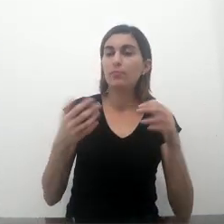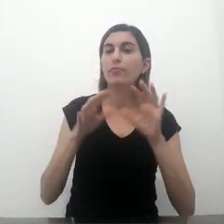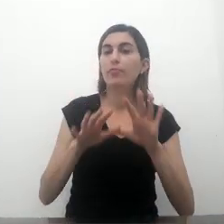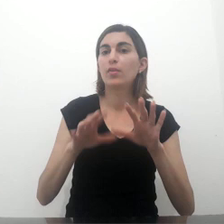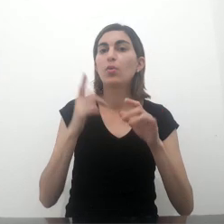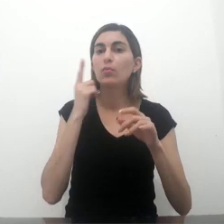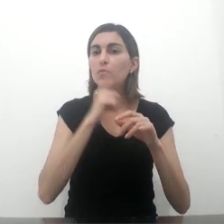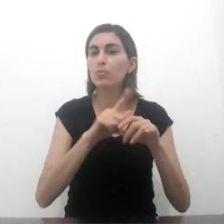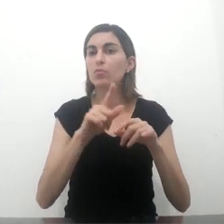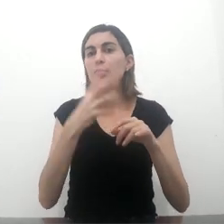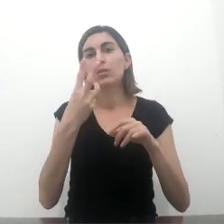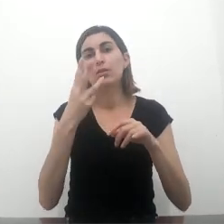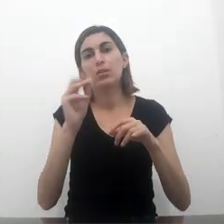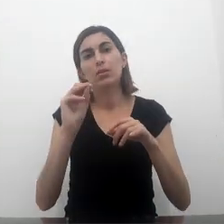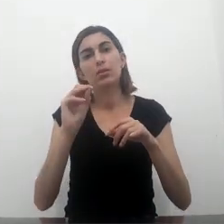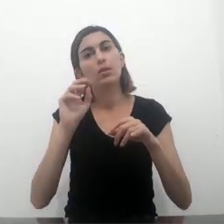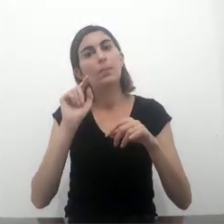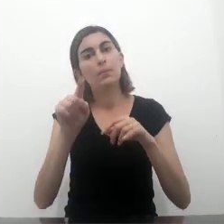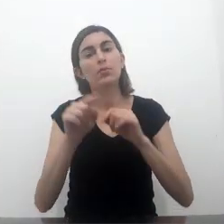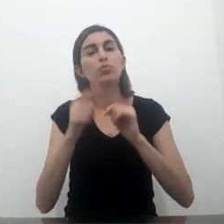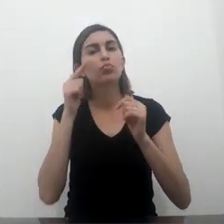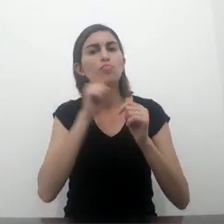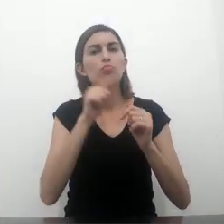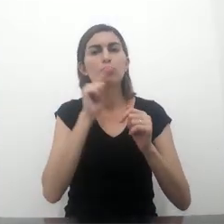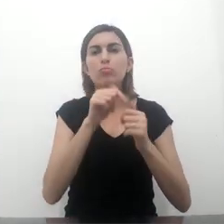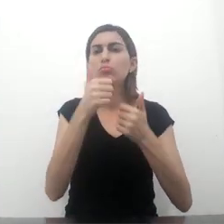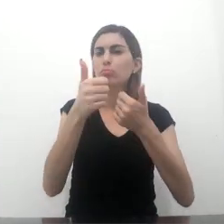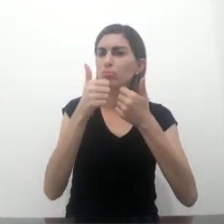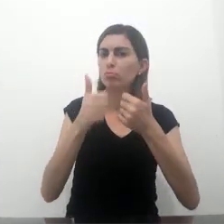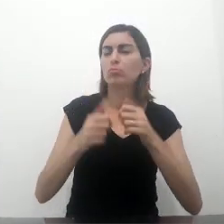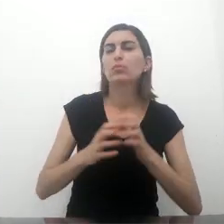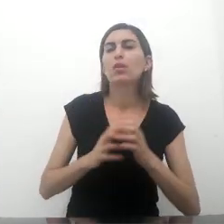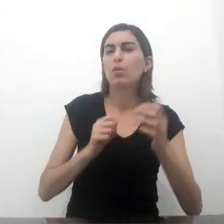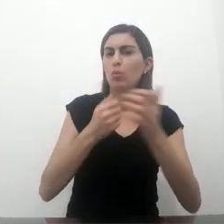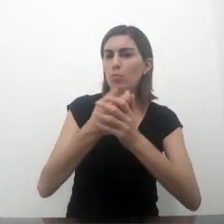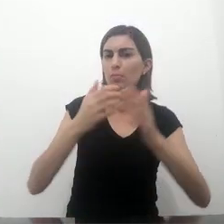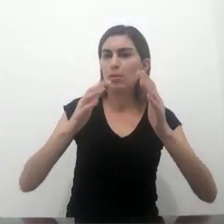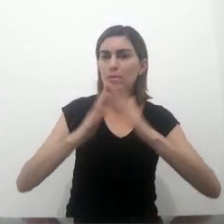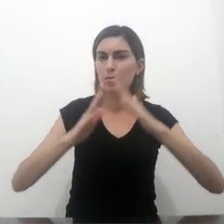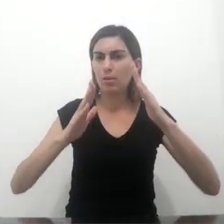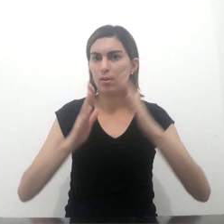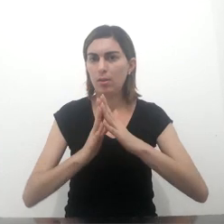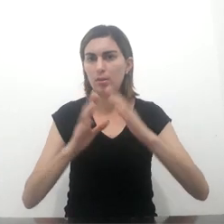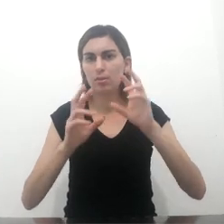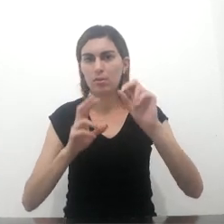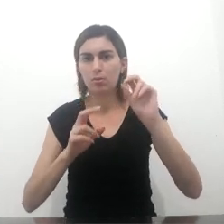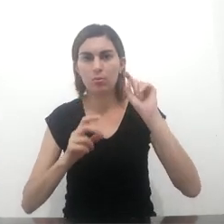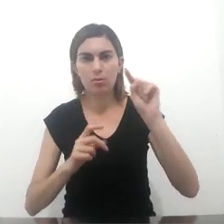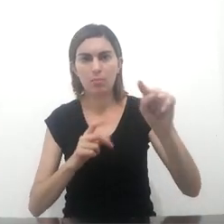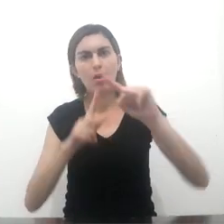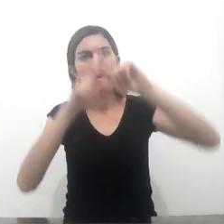Então, ficou um lucro de 30 mil. Então, ele comprando uma casa